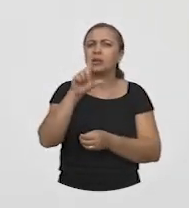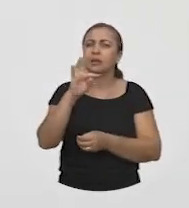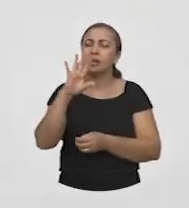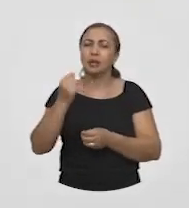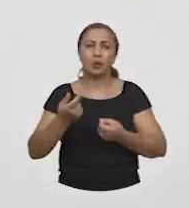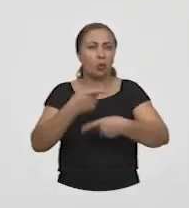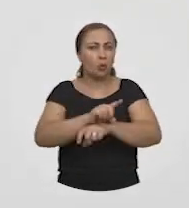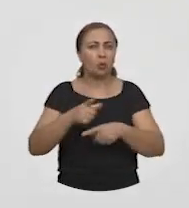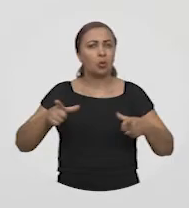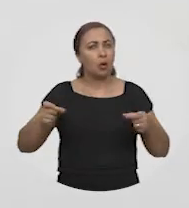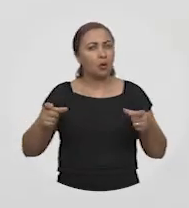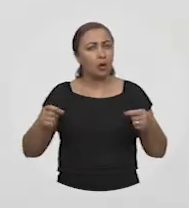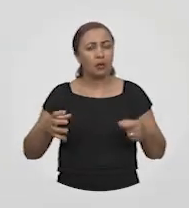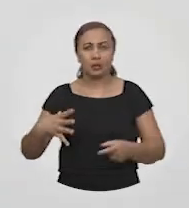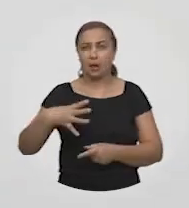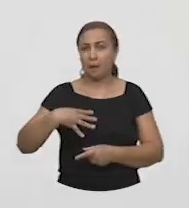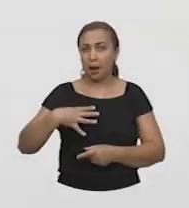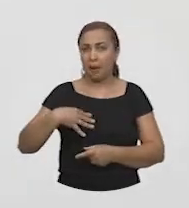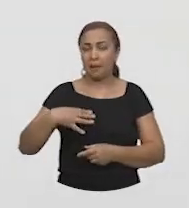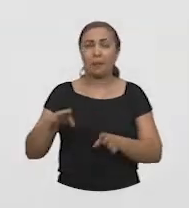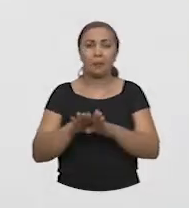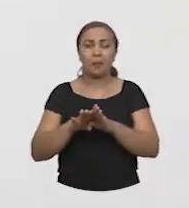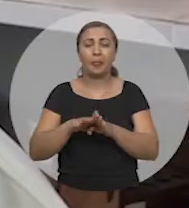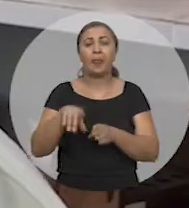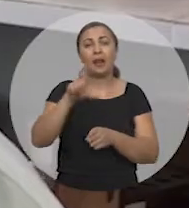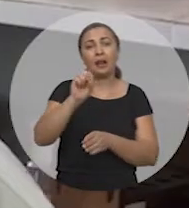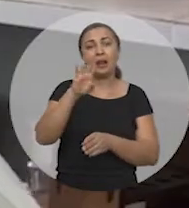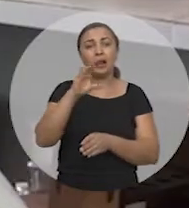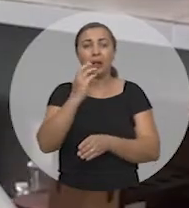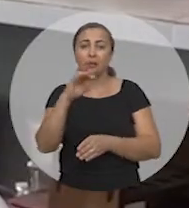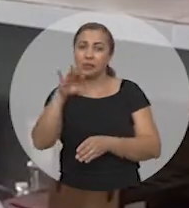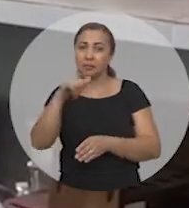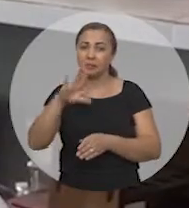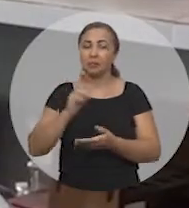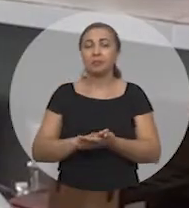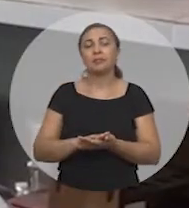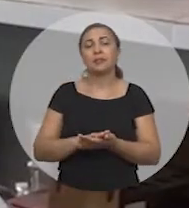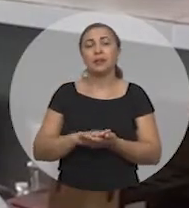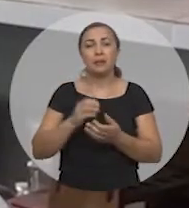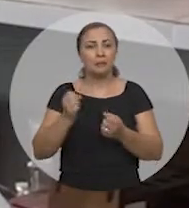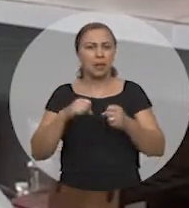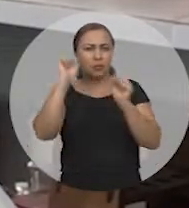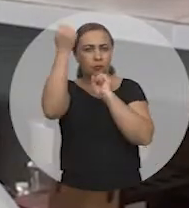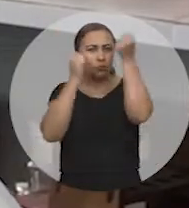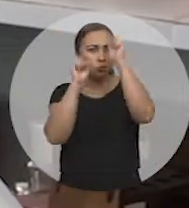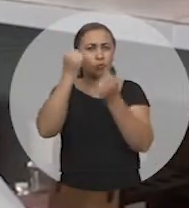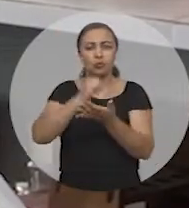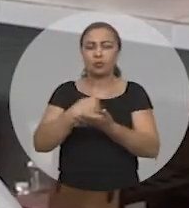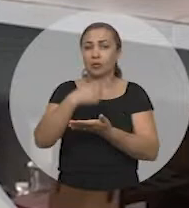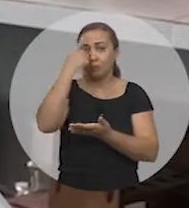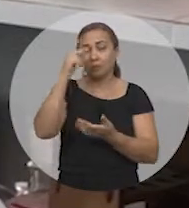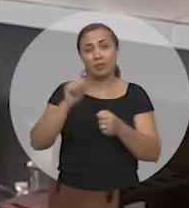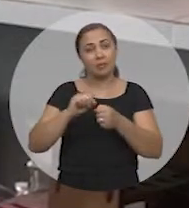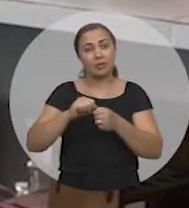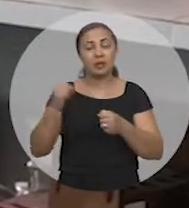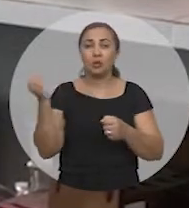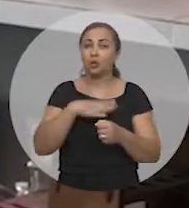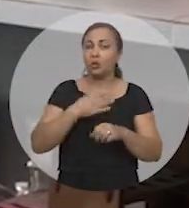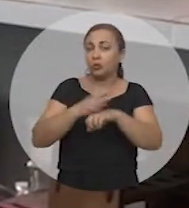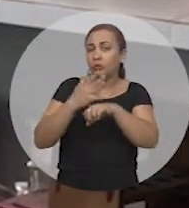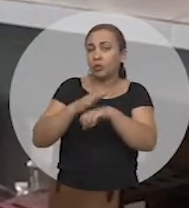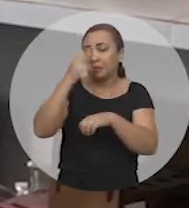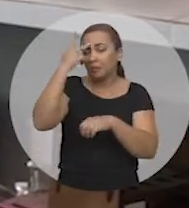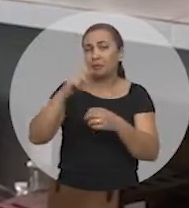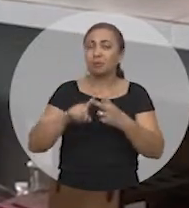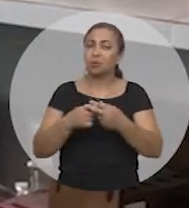do selênio contra o câncer de mama e a leucemia que a gente precisa tar em parceria com a Indústria Farmacêutica para realizar novos